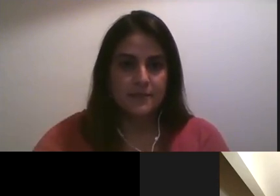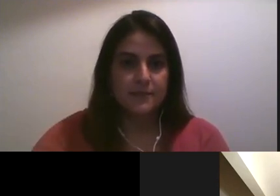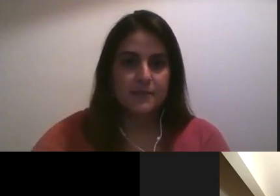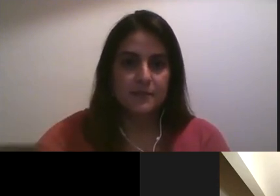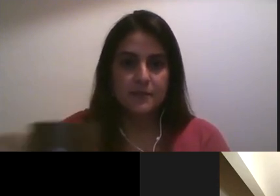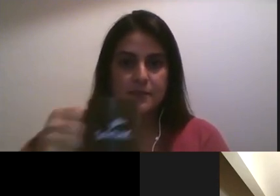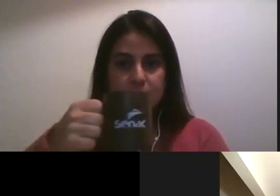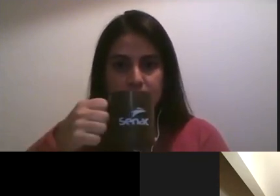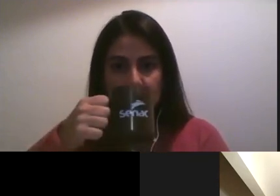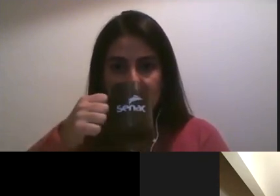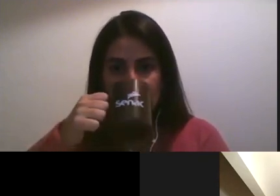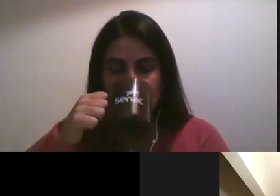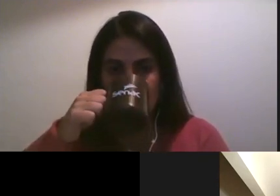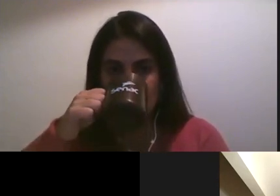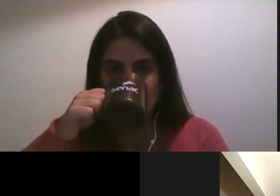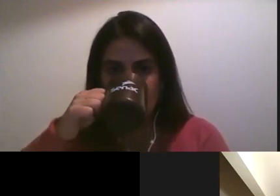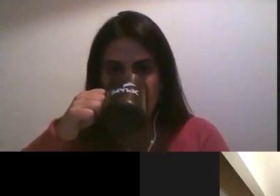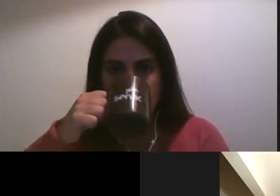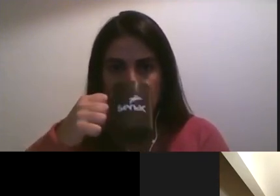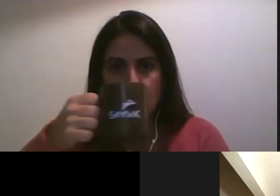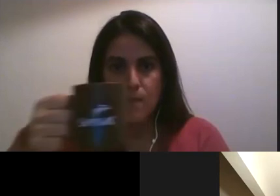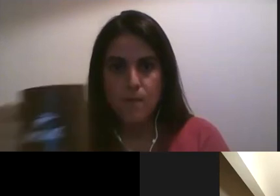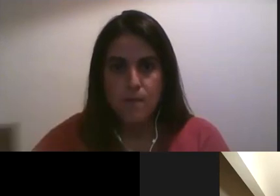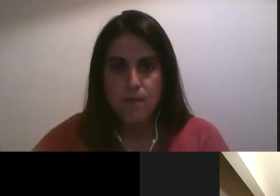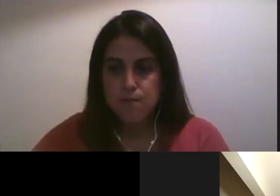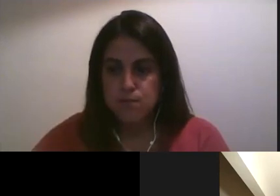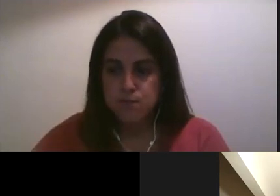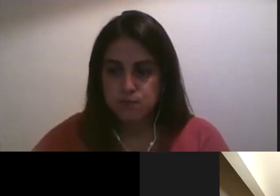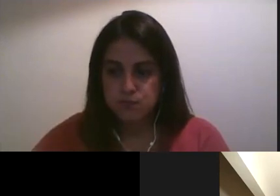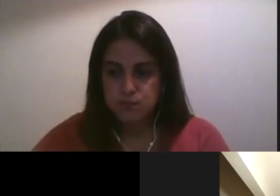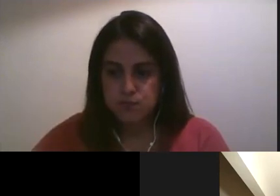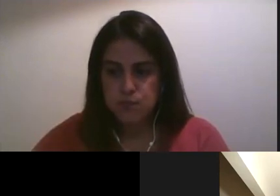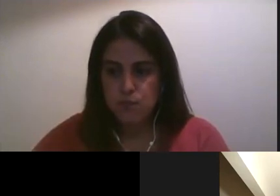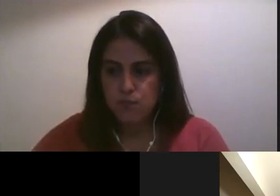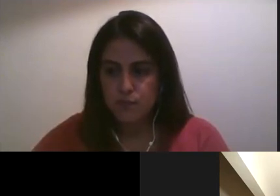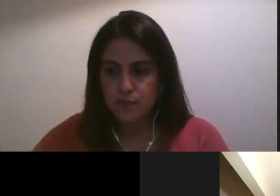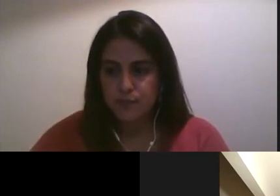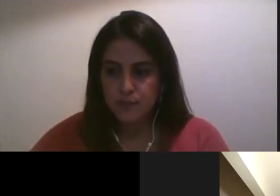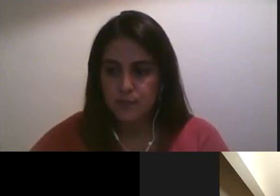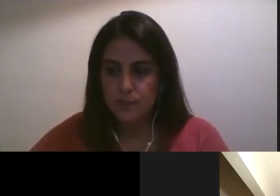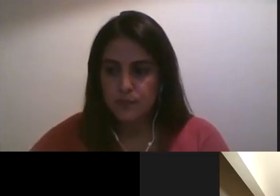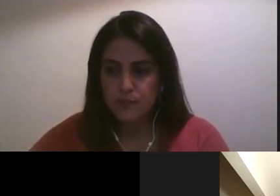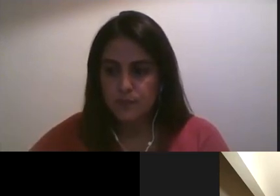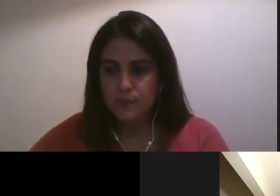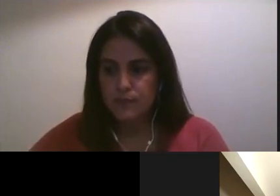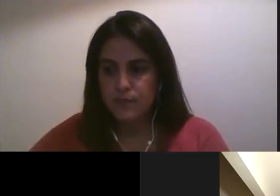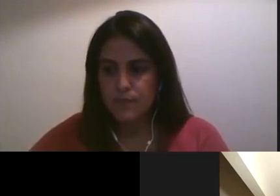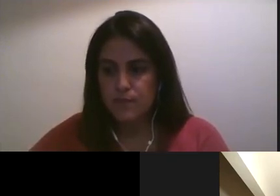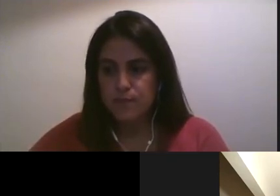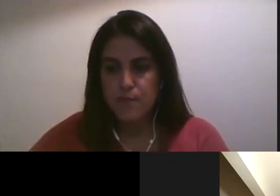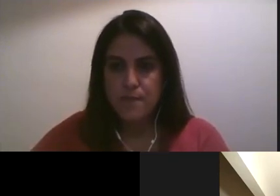que é técnica do DIESAT. Lembrando que nós estamos usando o recurso do aplicativo